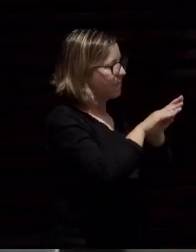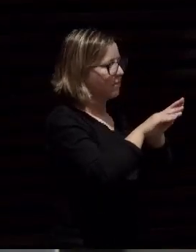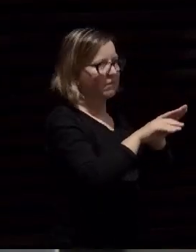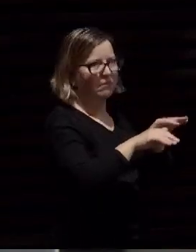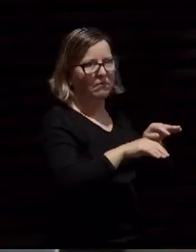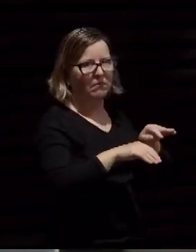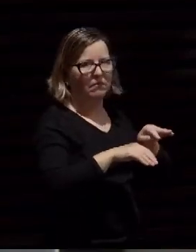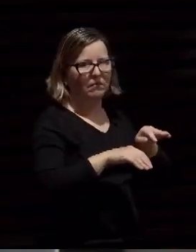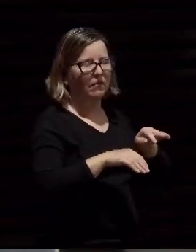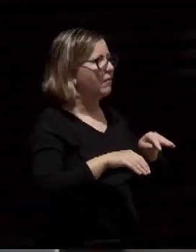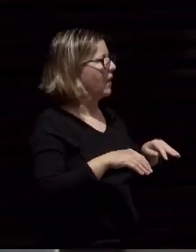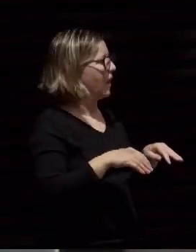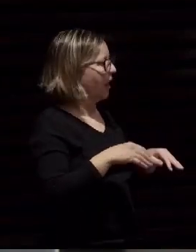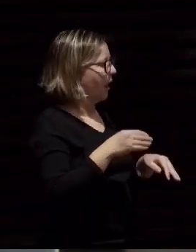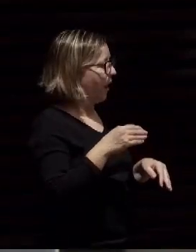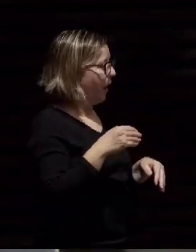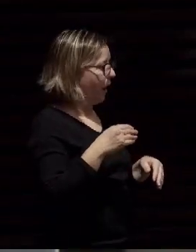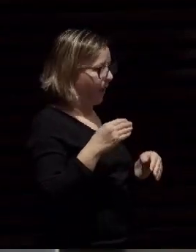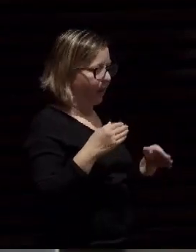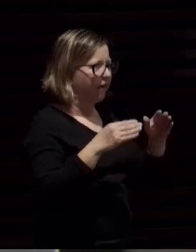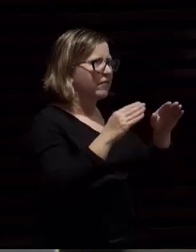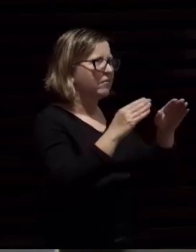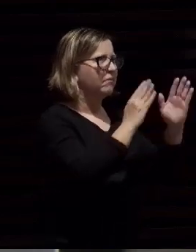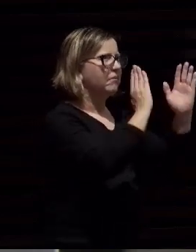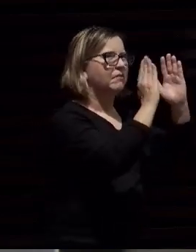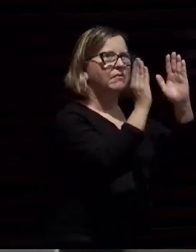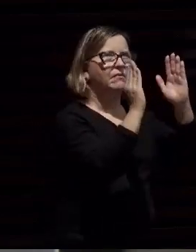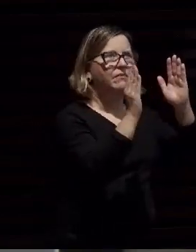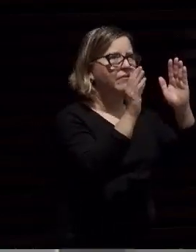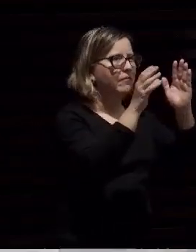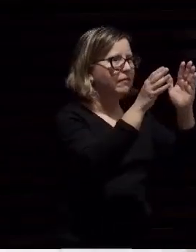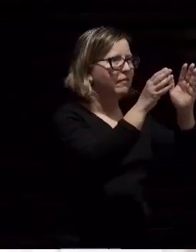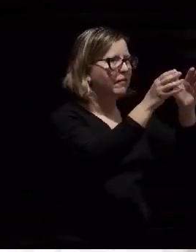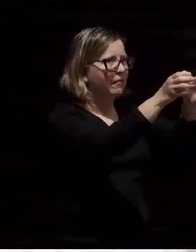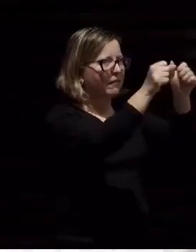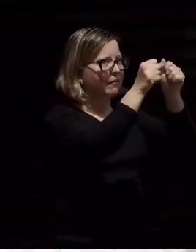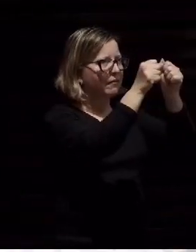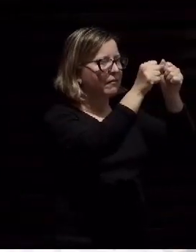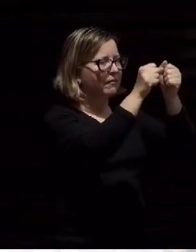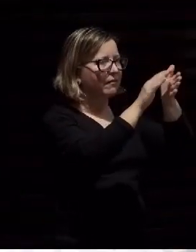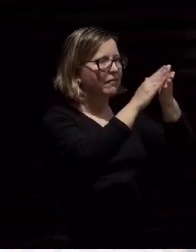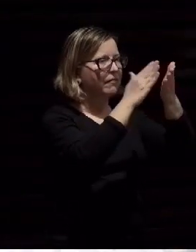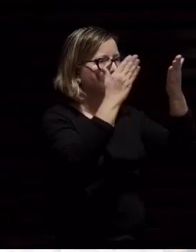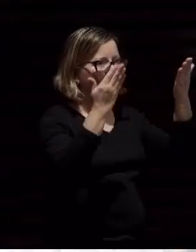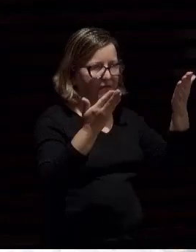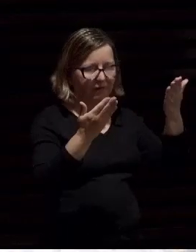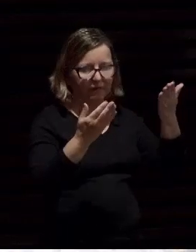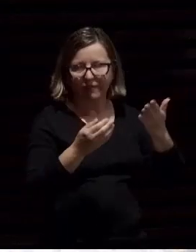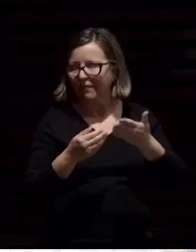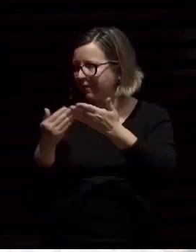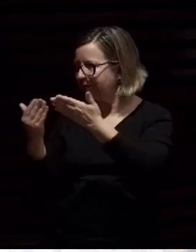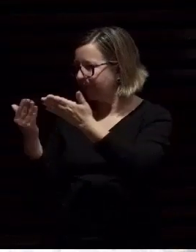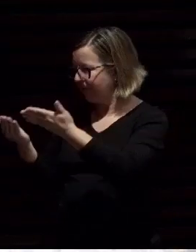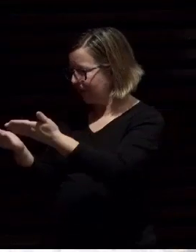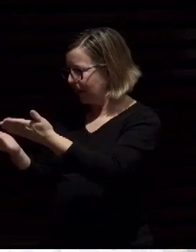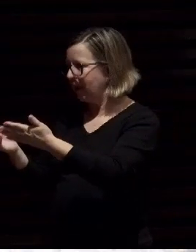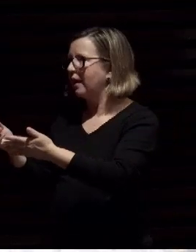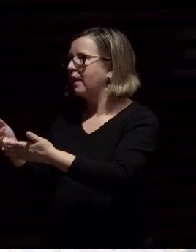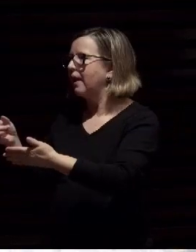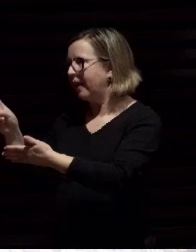Foi até a sua biblioteca, pegou uma Bíblia, tirou a Bíblia da estante, entregou para ele e disse,